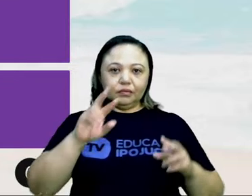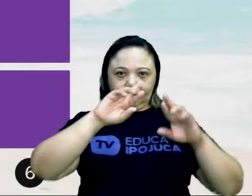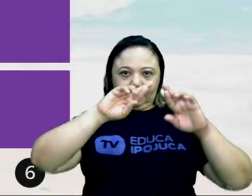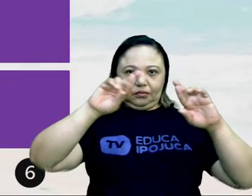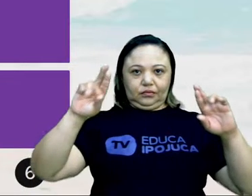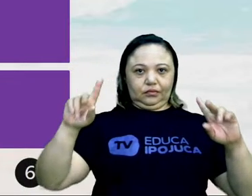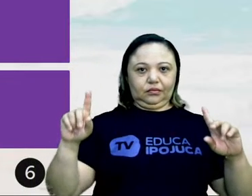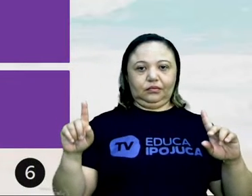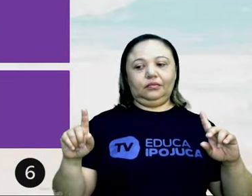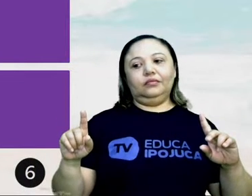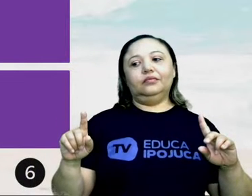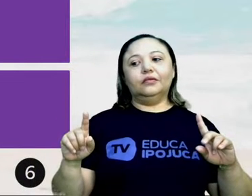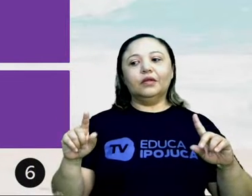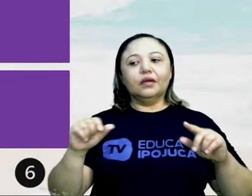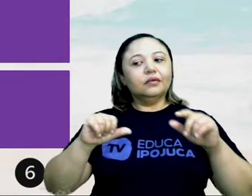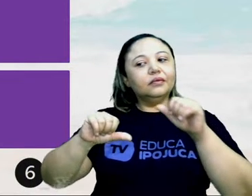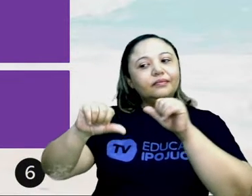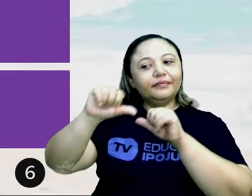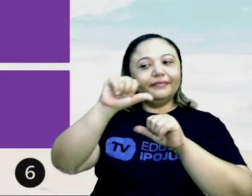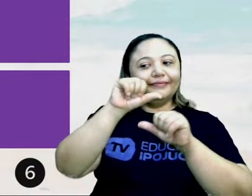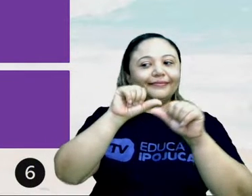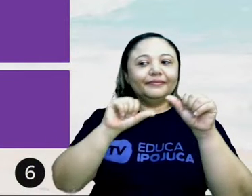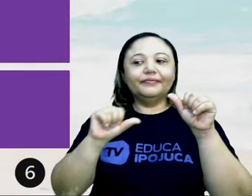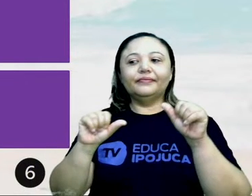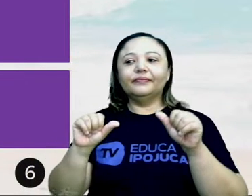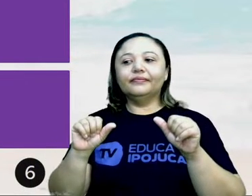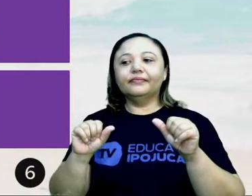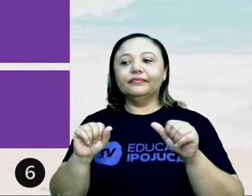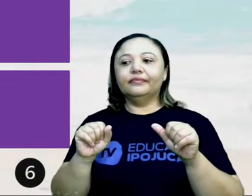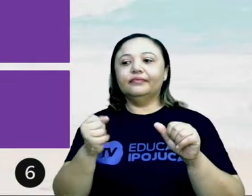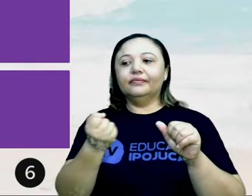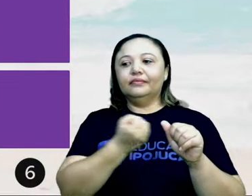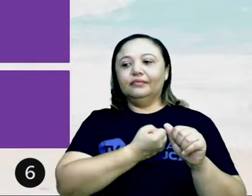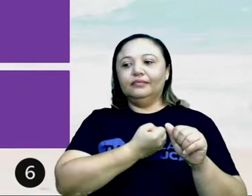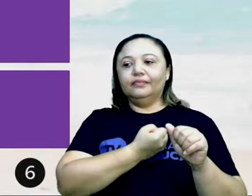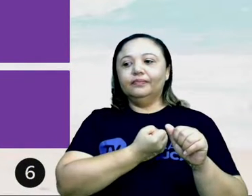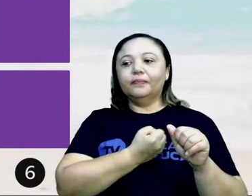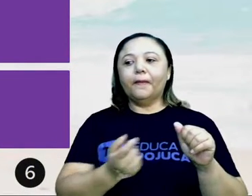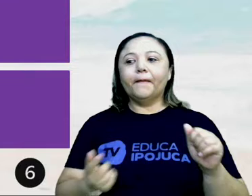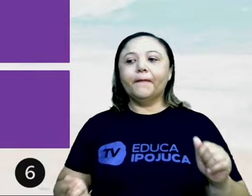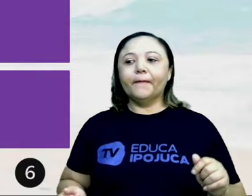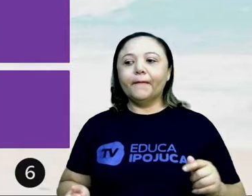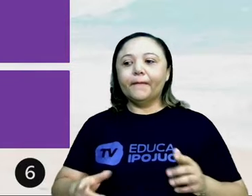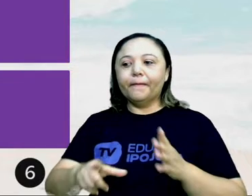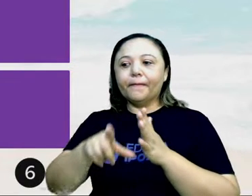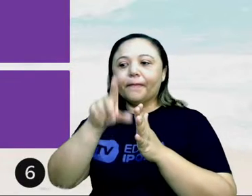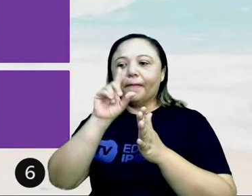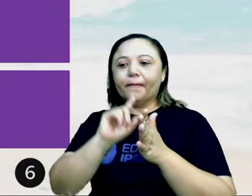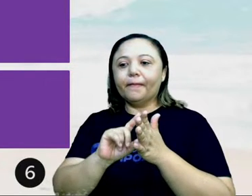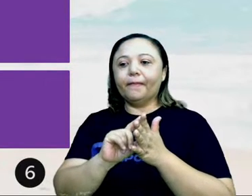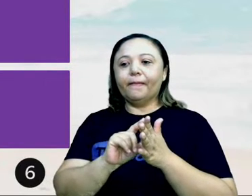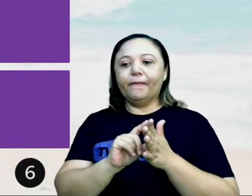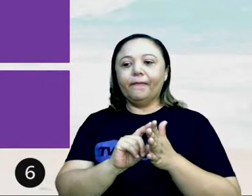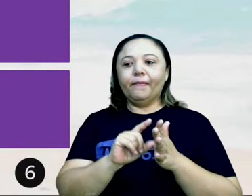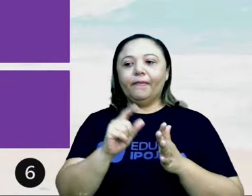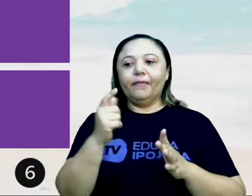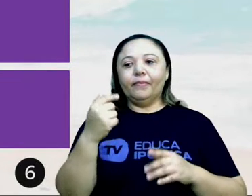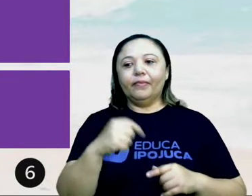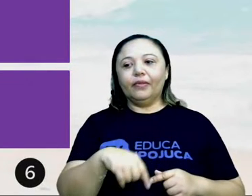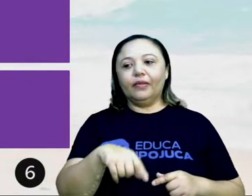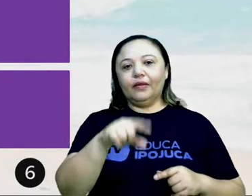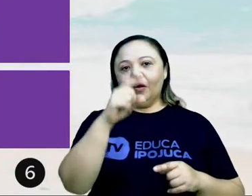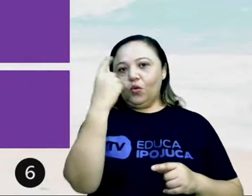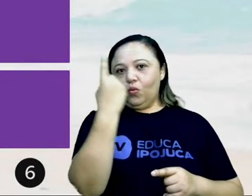diferente quando a gente inverte a ordem do número e da coluna? Antes você tinha me dito coluna